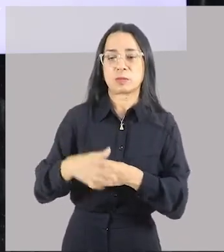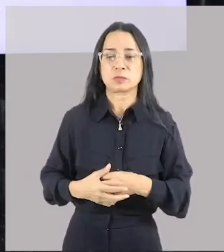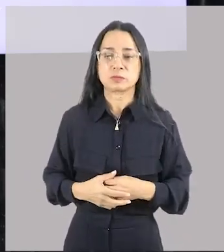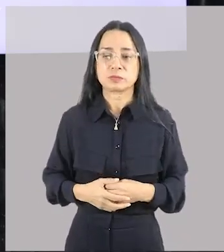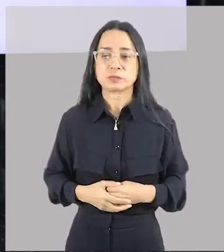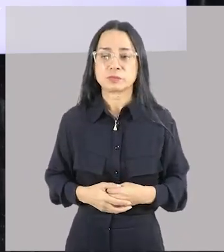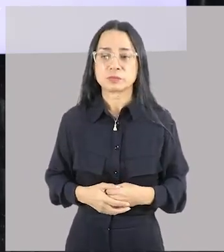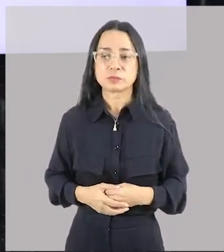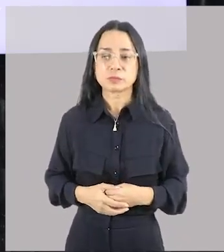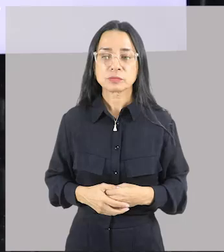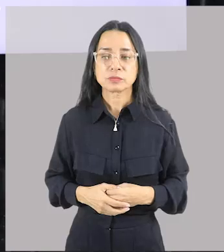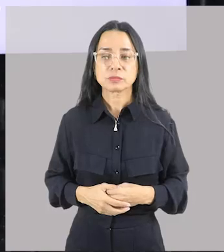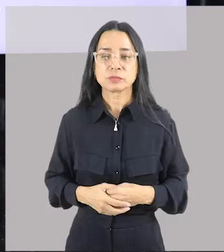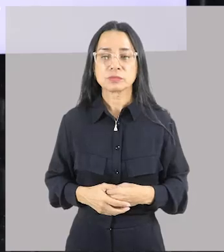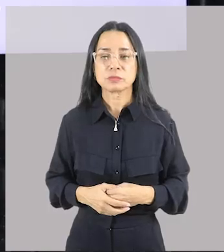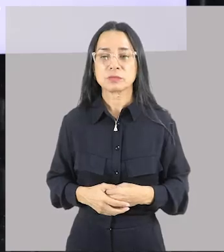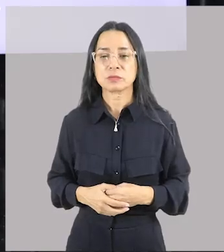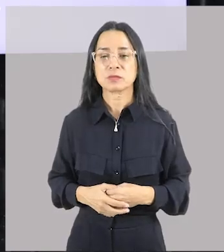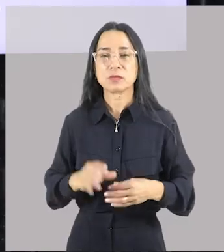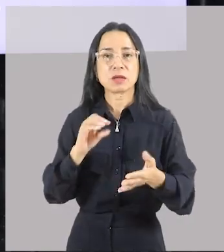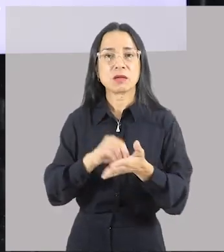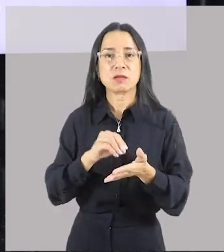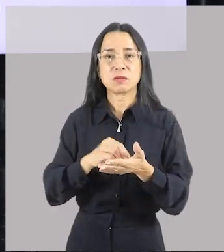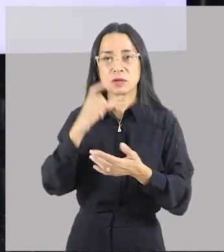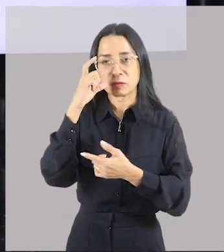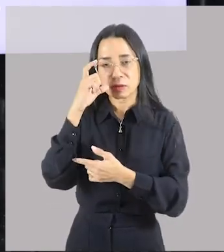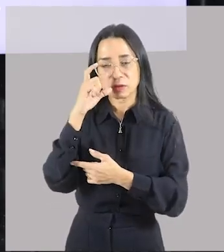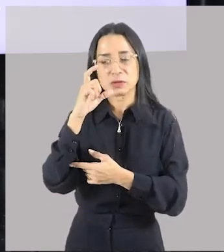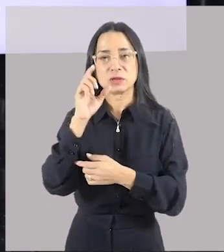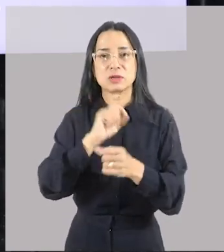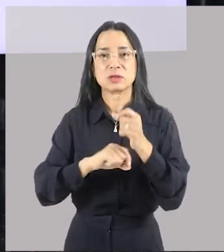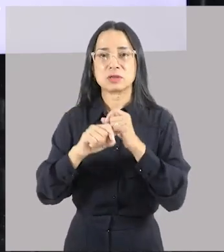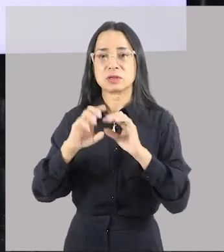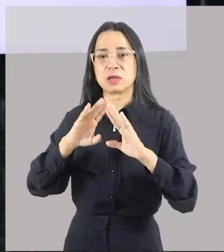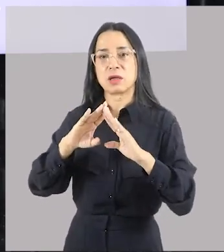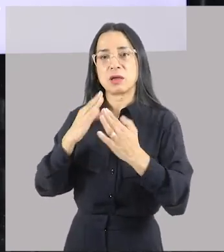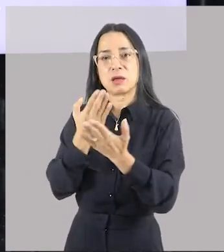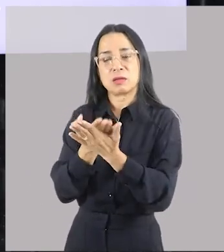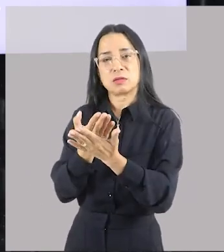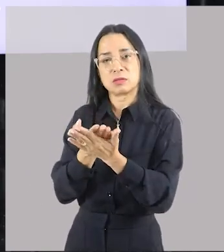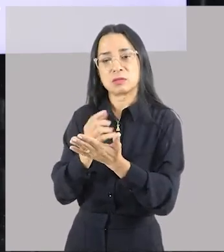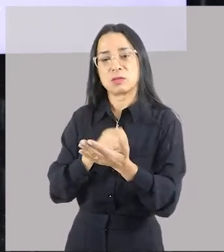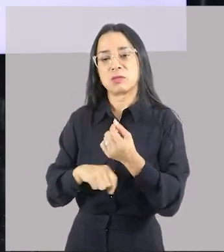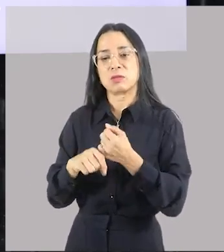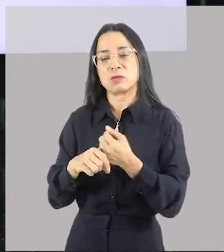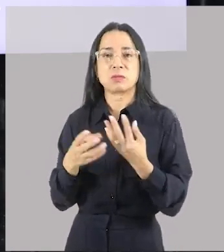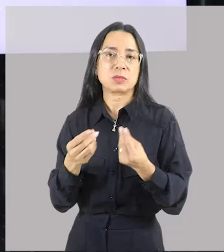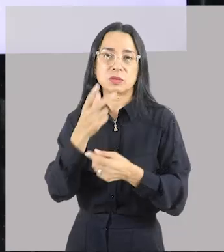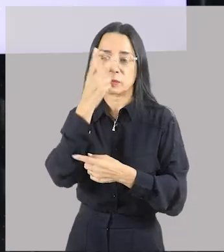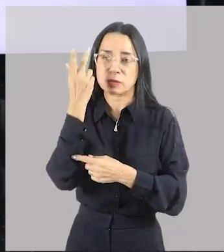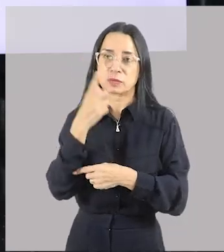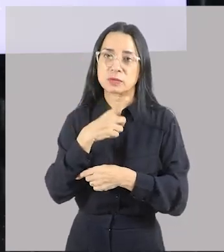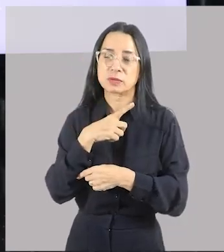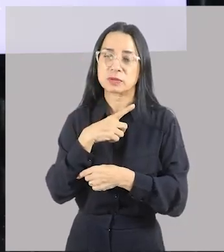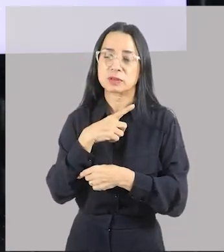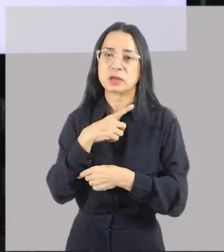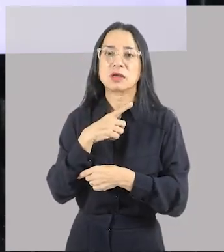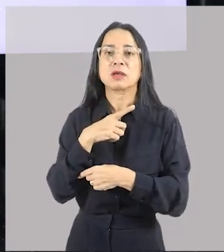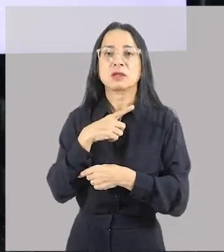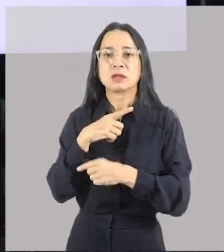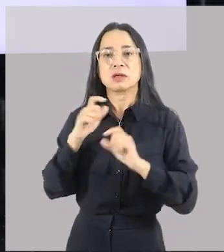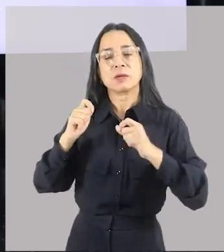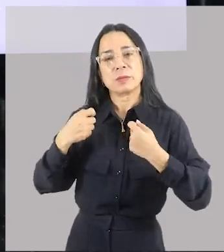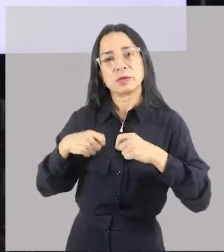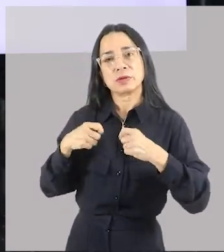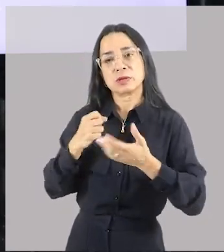existe. Desinteresse e evasão escolar. Então muitas pessoas, por terem a necessidade de ajudar os pais